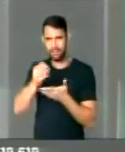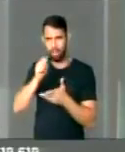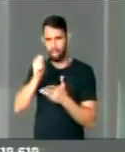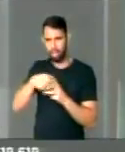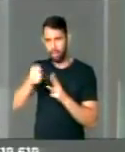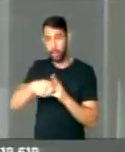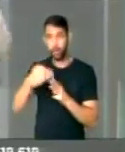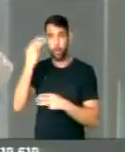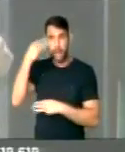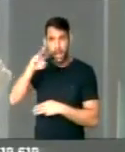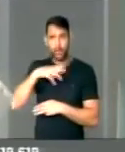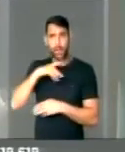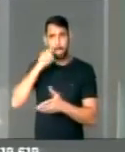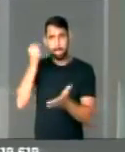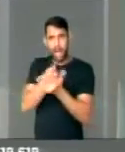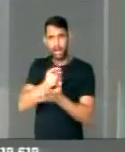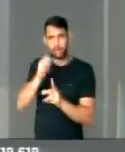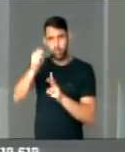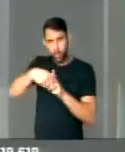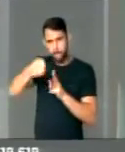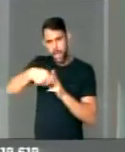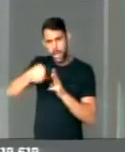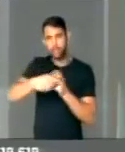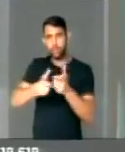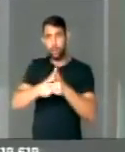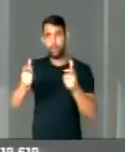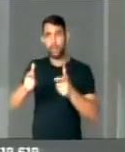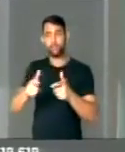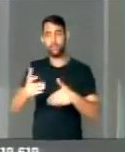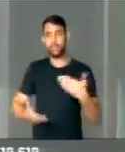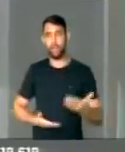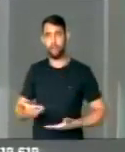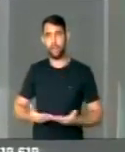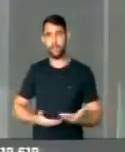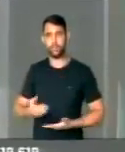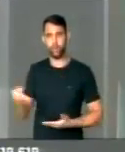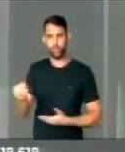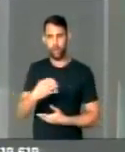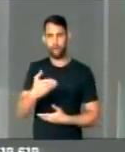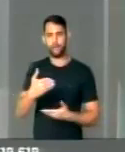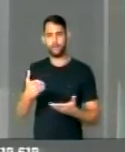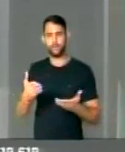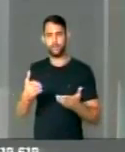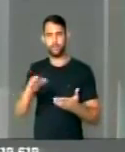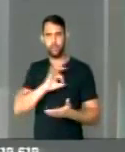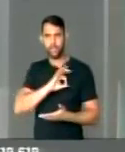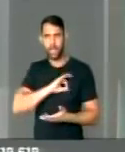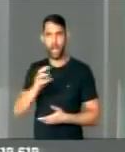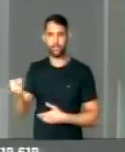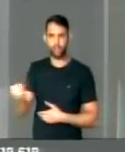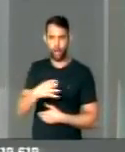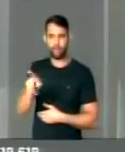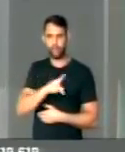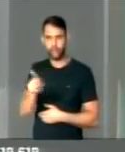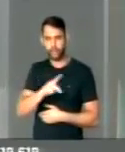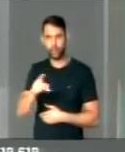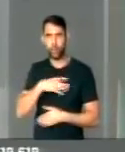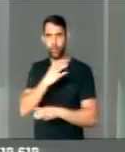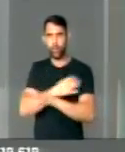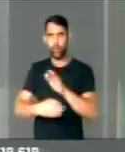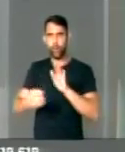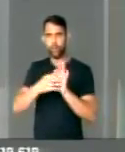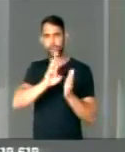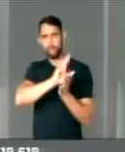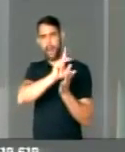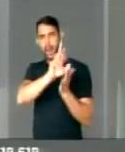pagamento é rigorosamente dentro do mês, com ampliação dos serviços, com novos policiais, com novos professores, com concurso em